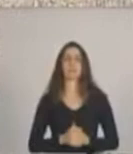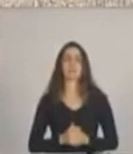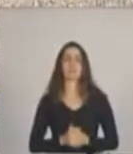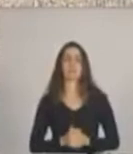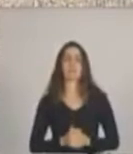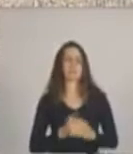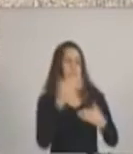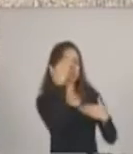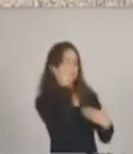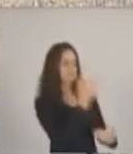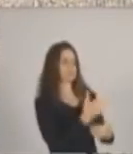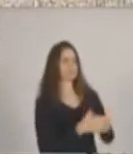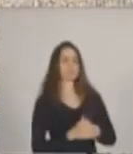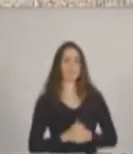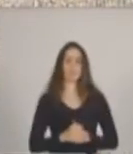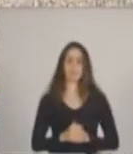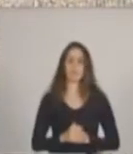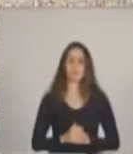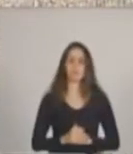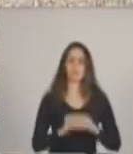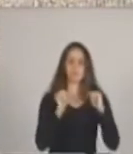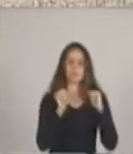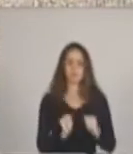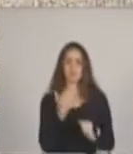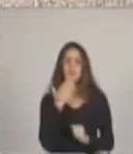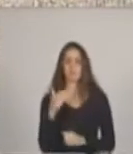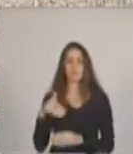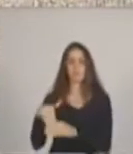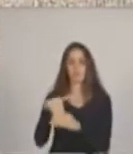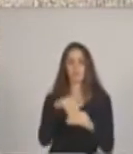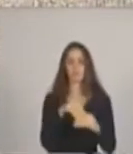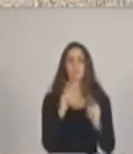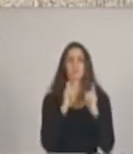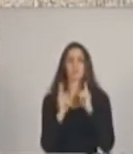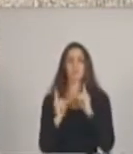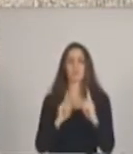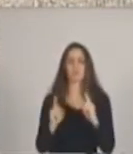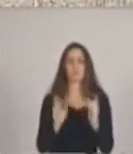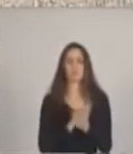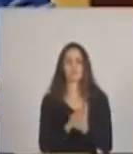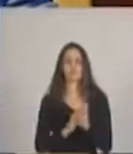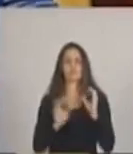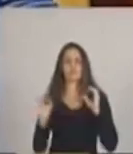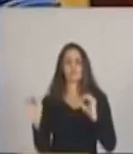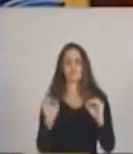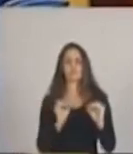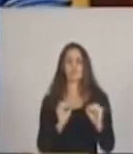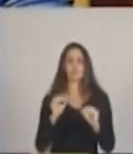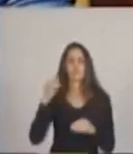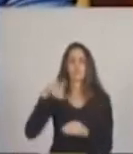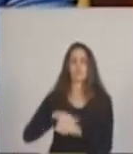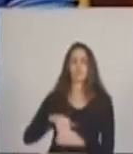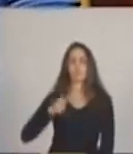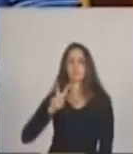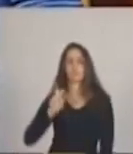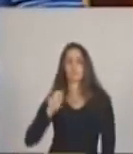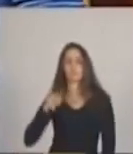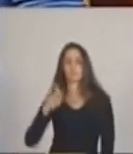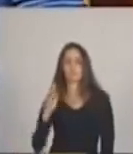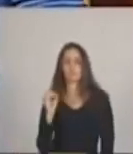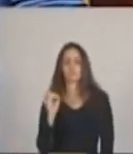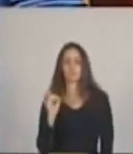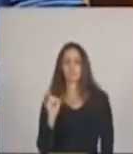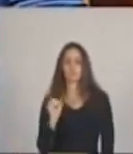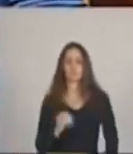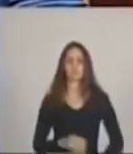ouvindo, presidente. Só pode pedir, então. Ok. Matéria está em discussão, não tendo quem quer discutir. Combate o deputado Wandir Leite.